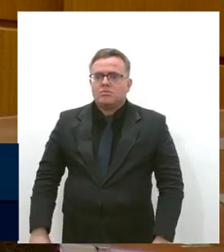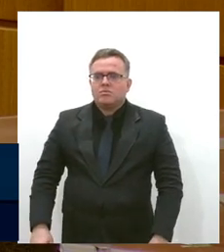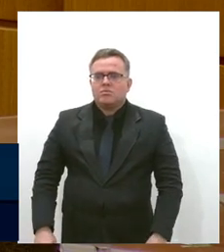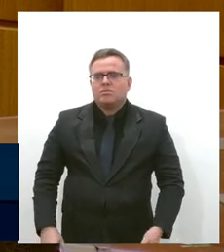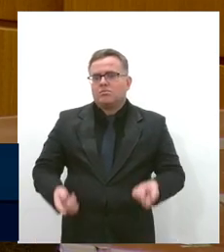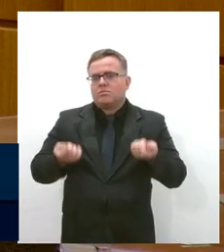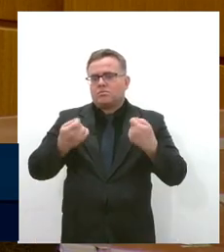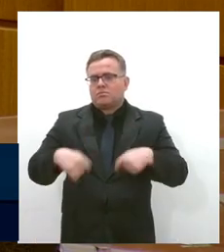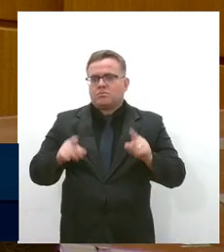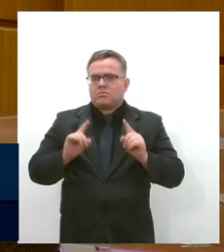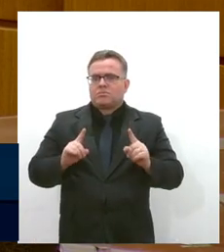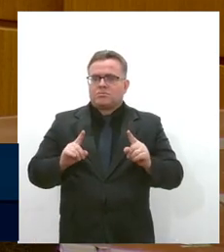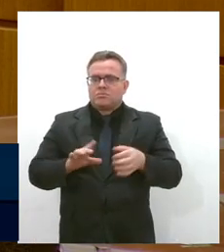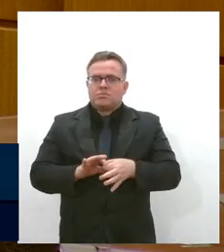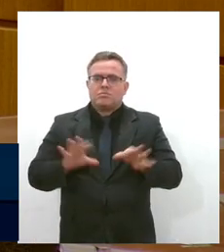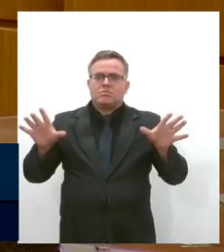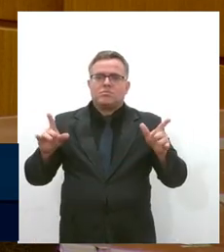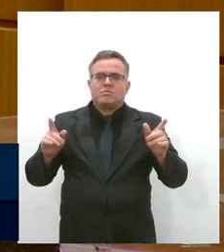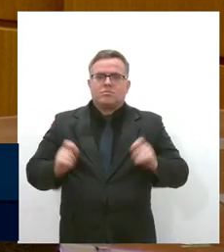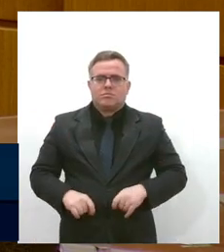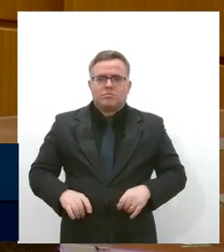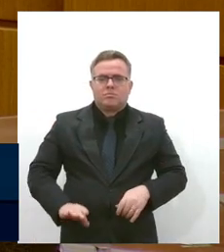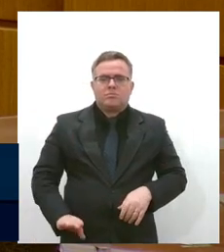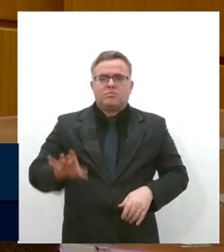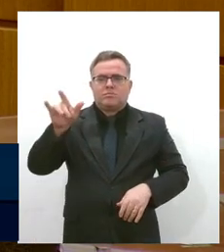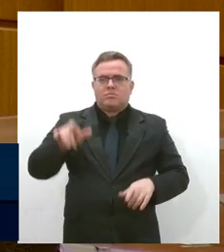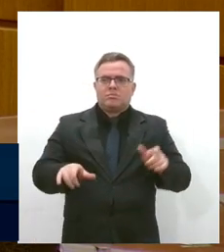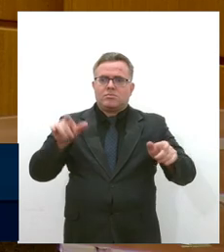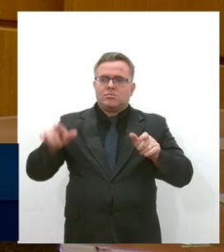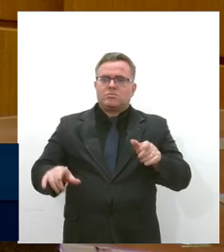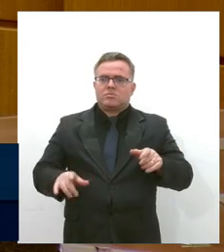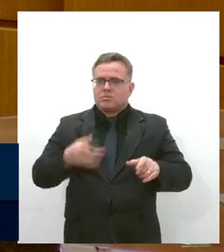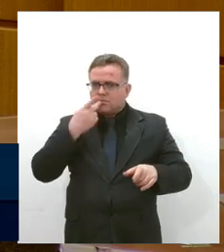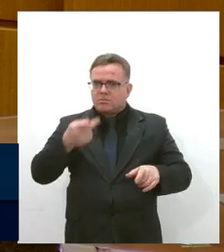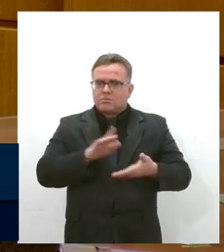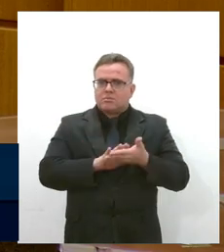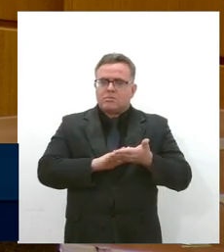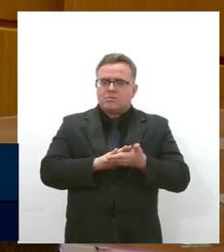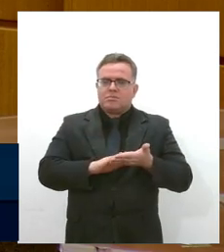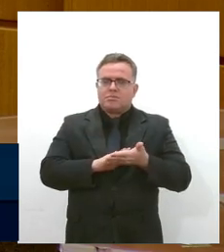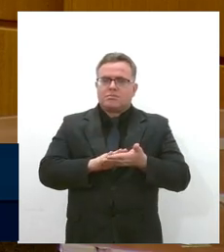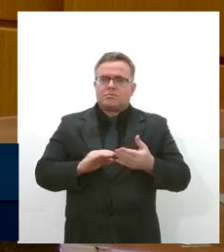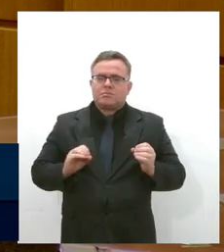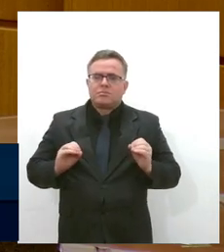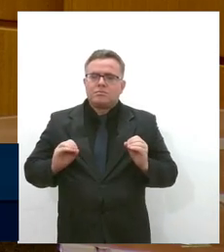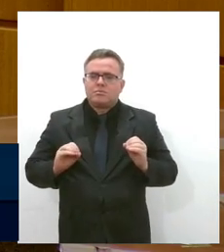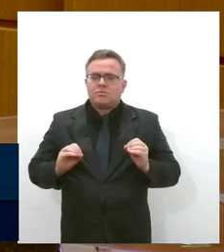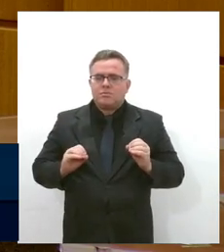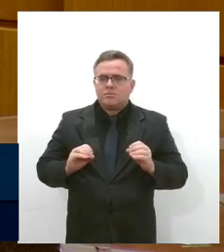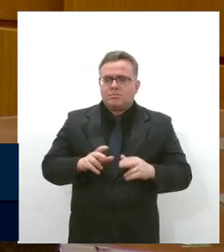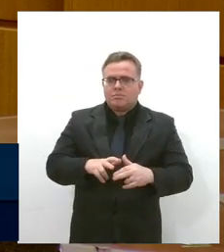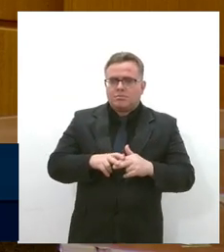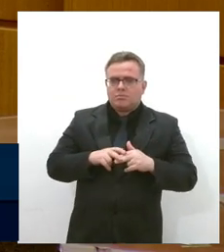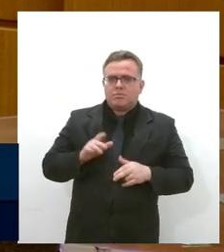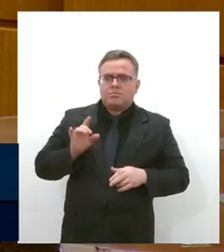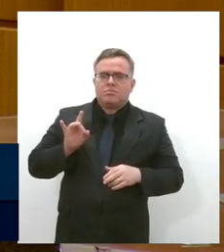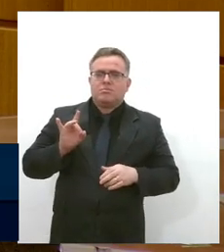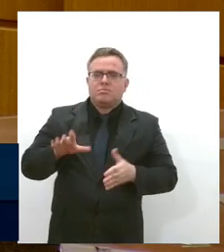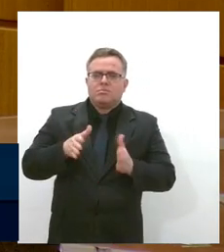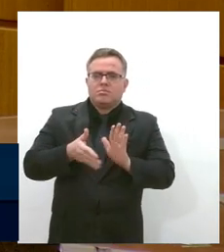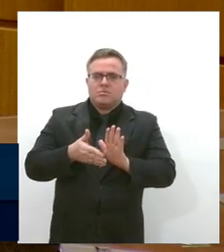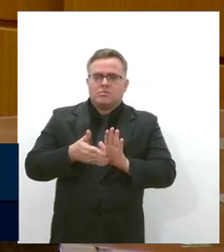o candidato falasse de outro nos meios de comunicação, e sim somente nas suas propostas. Deputado, eu agradeço. Mais 2 minutos para